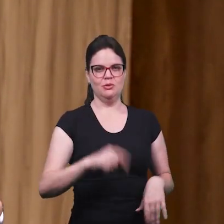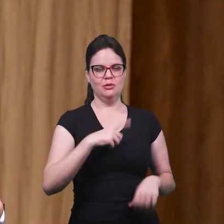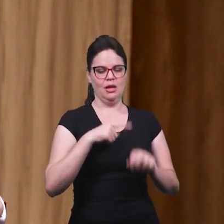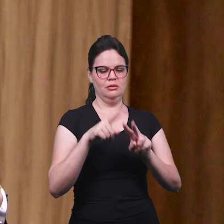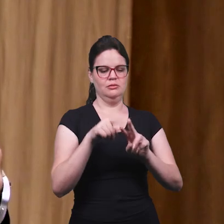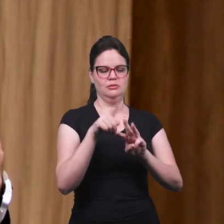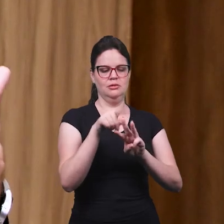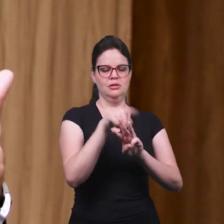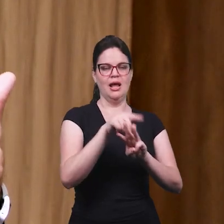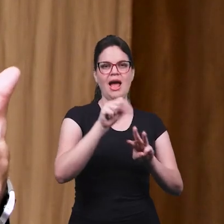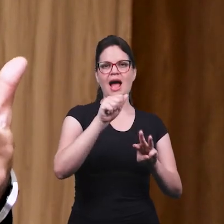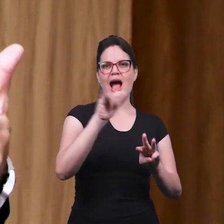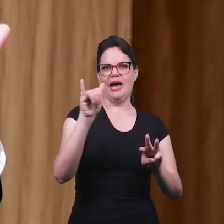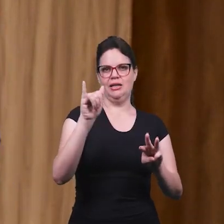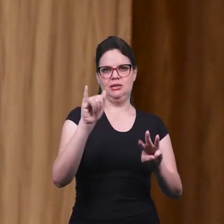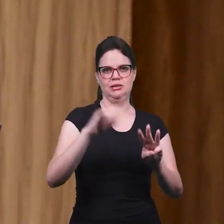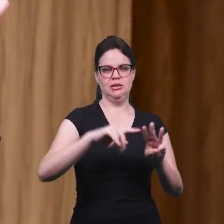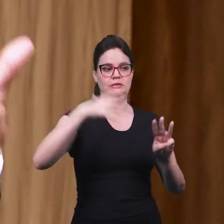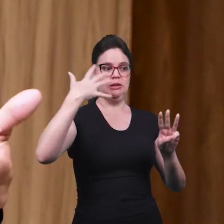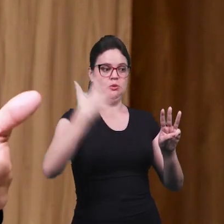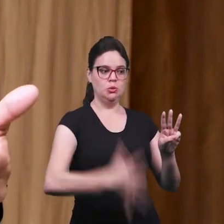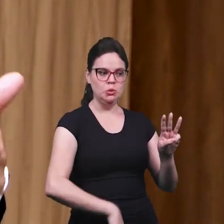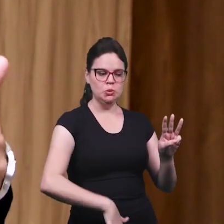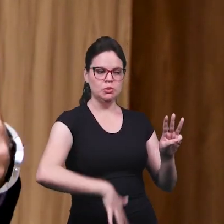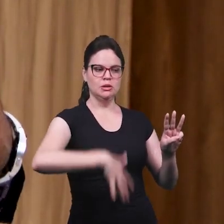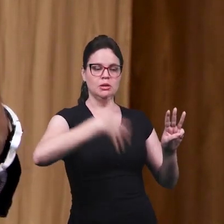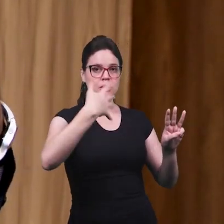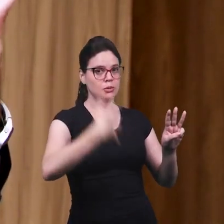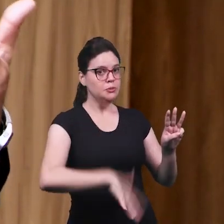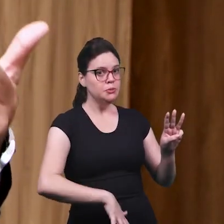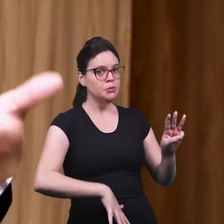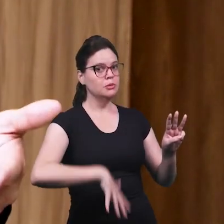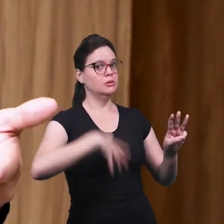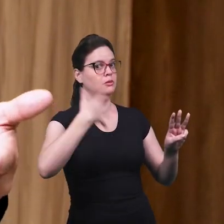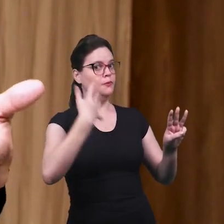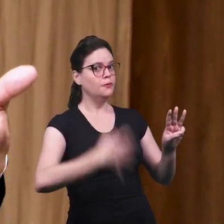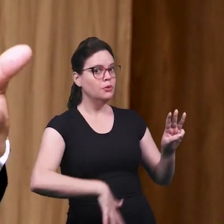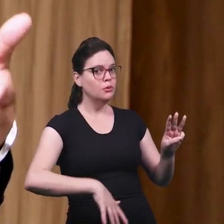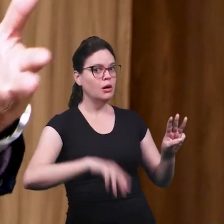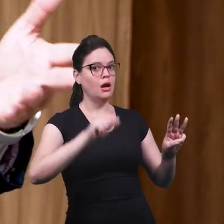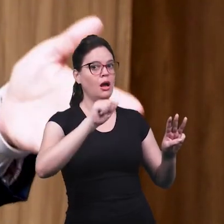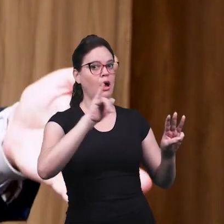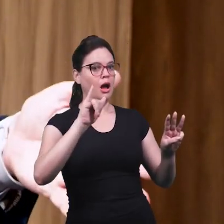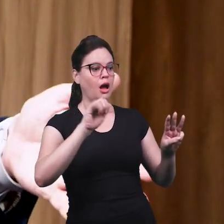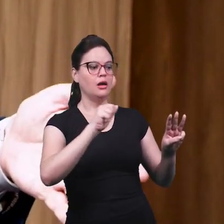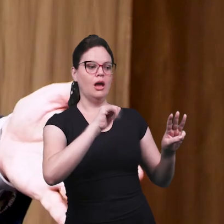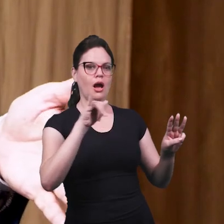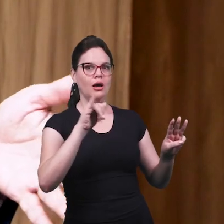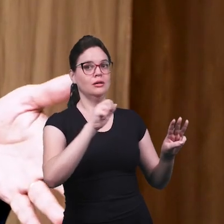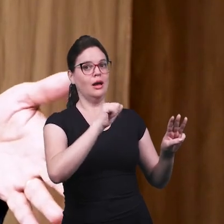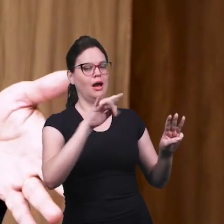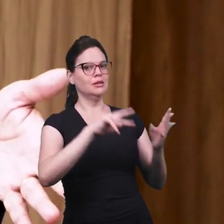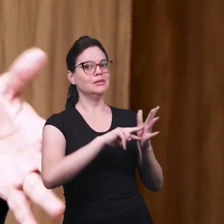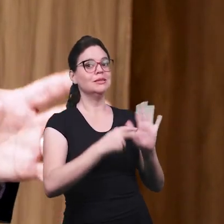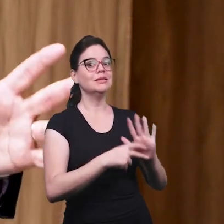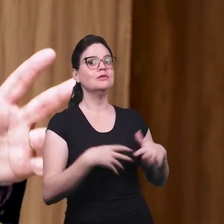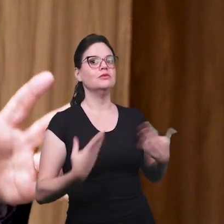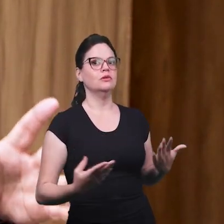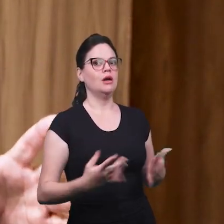Apocalipse 8, ele fala de avisos, sinais que estão acontecendo em nosso